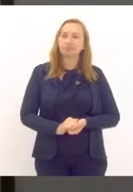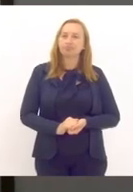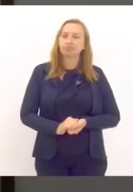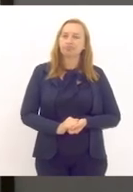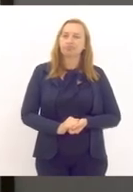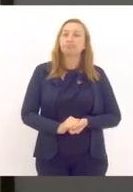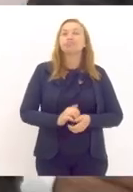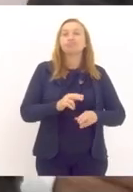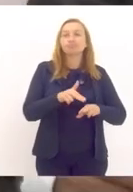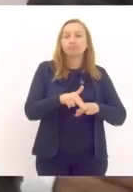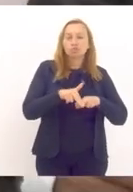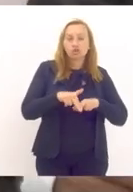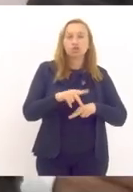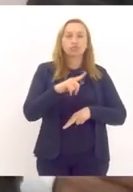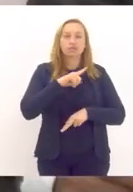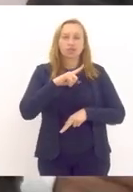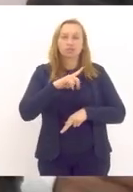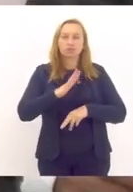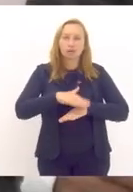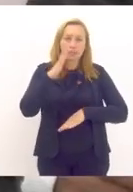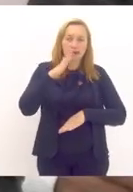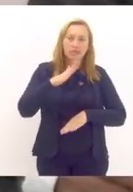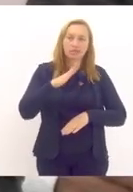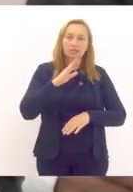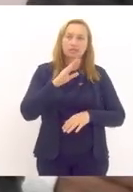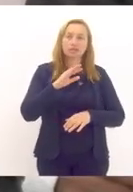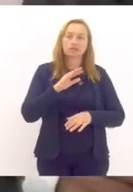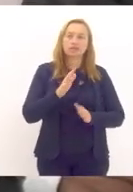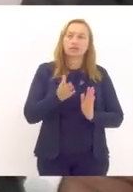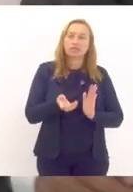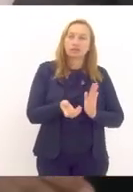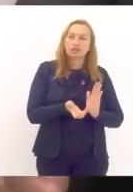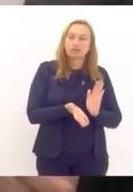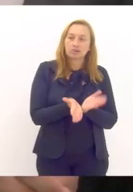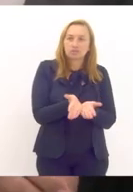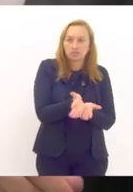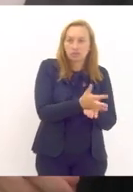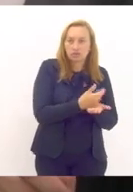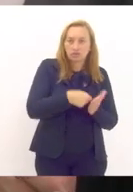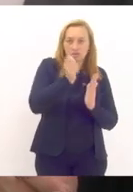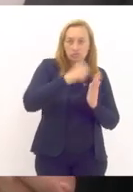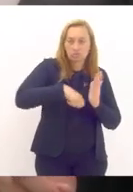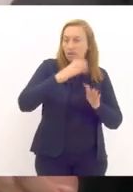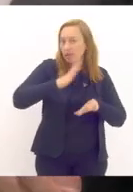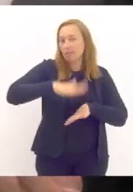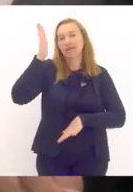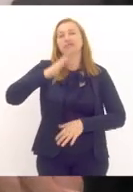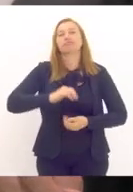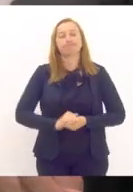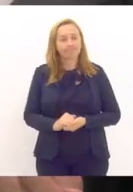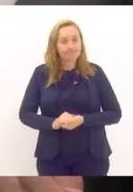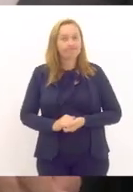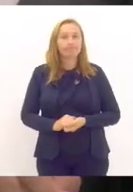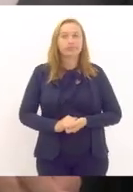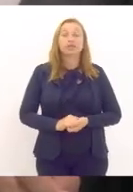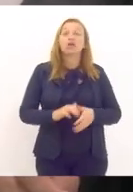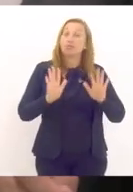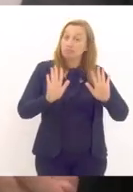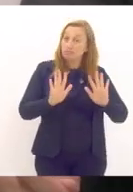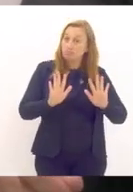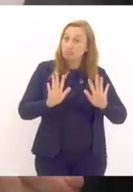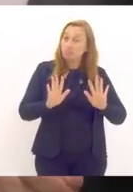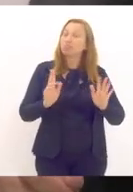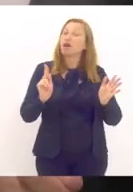mais um motivo nós temos para esperar receitas tributárias ainda melhores. E bem, isso